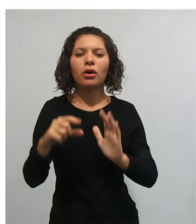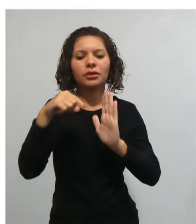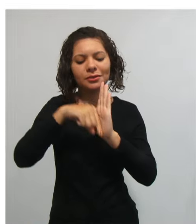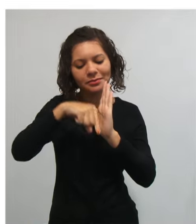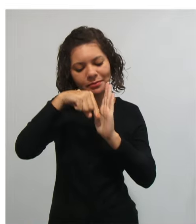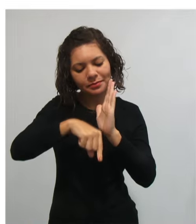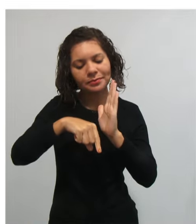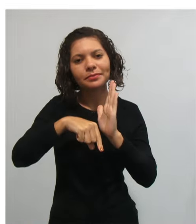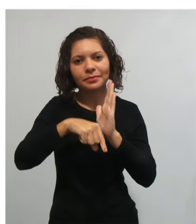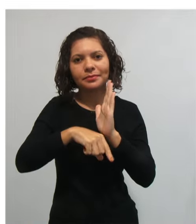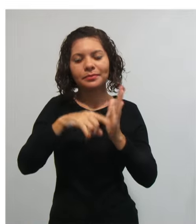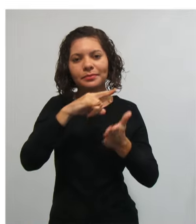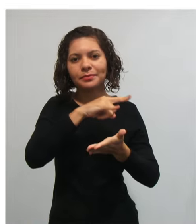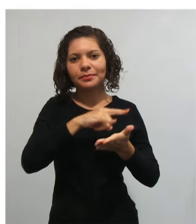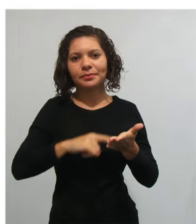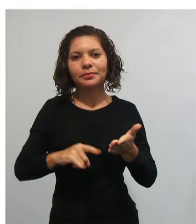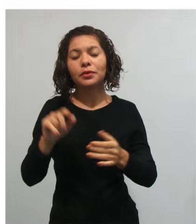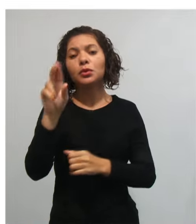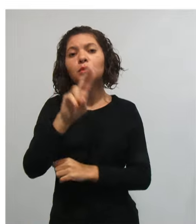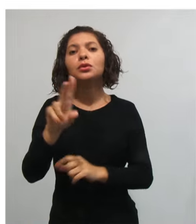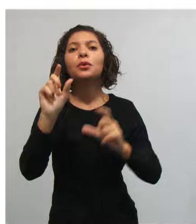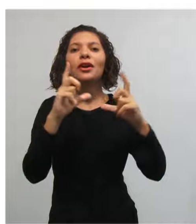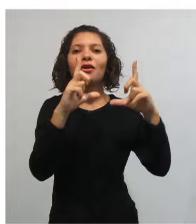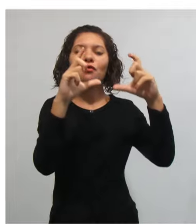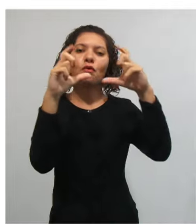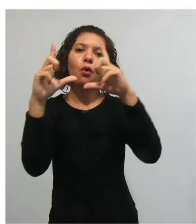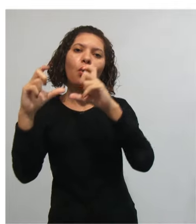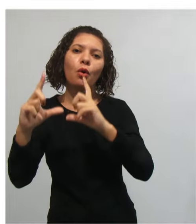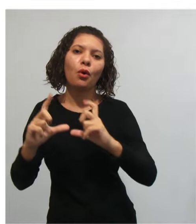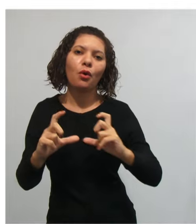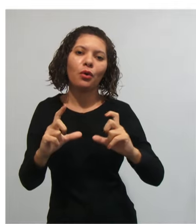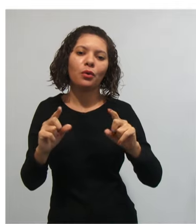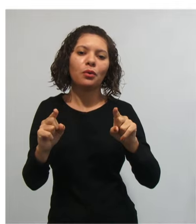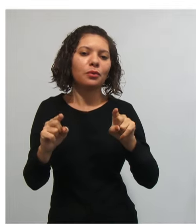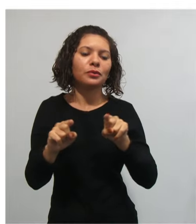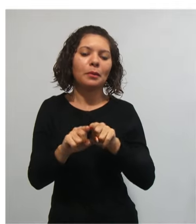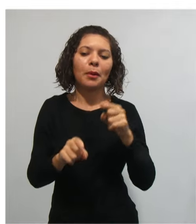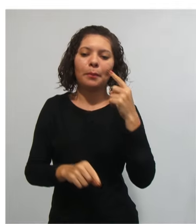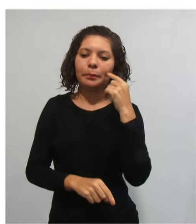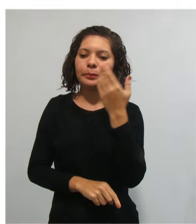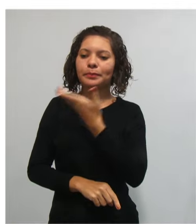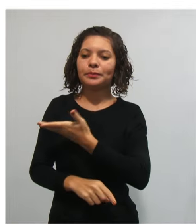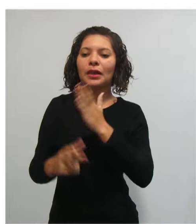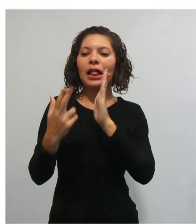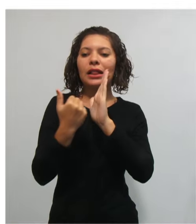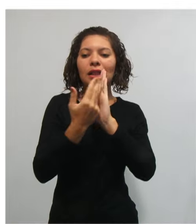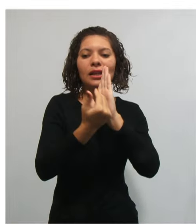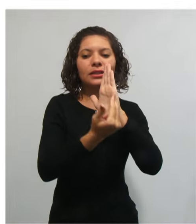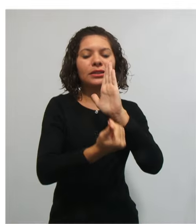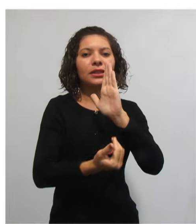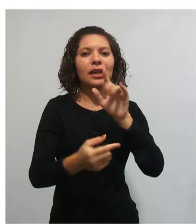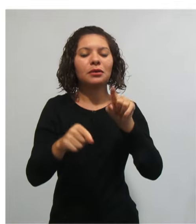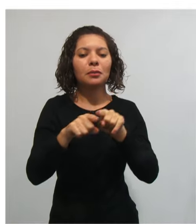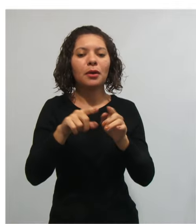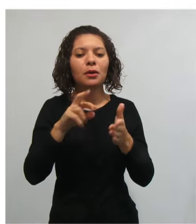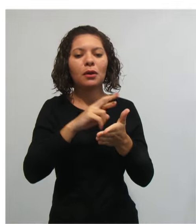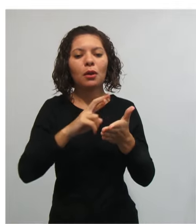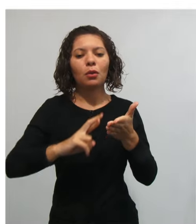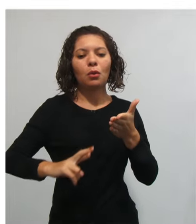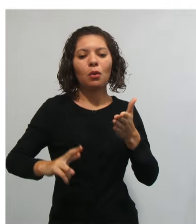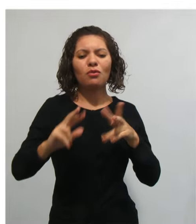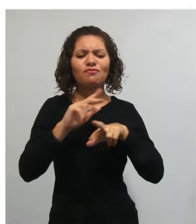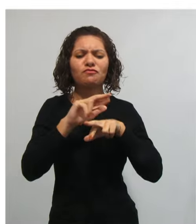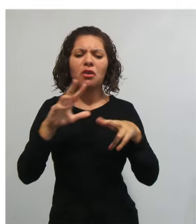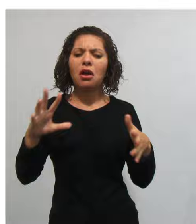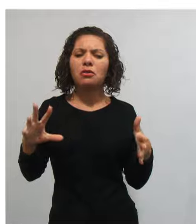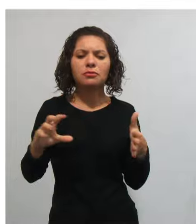podem se aprofundar e estudar um pouco mais uso de fotografias eh portfólios desenhos